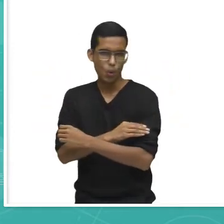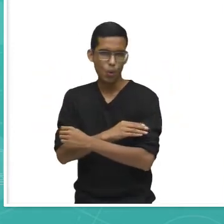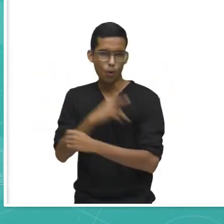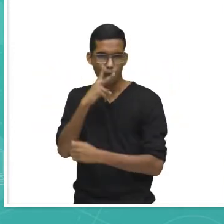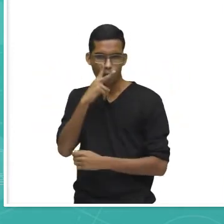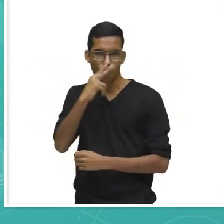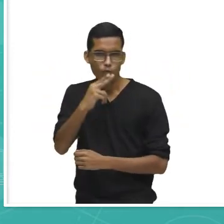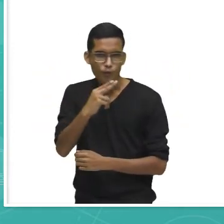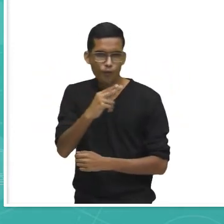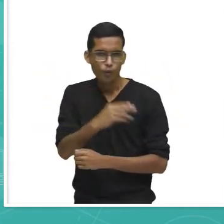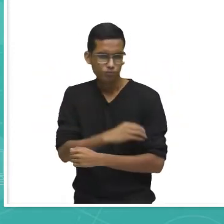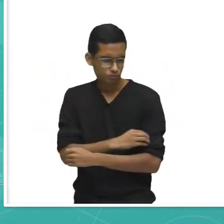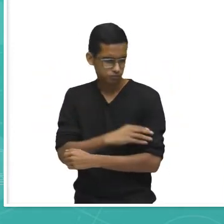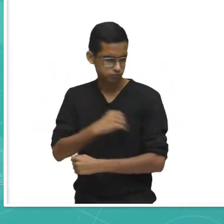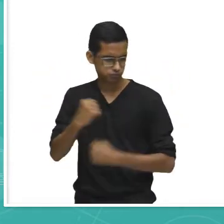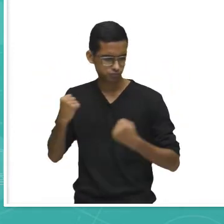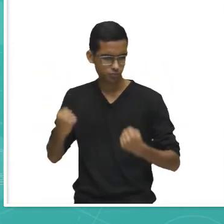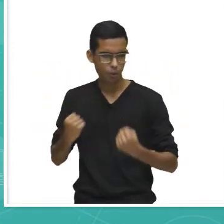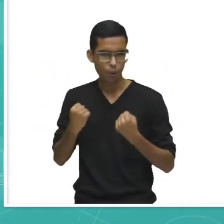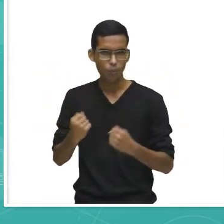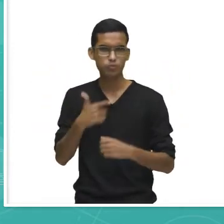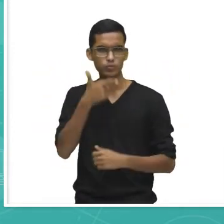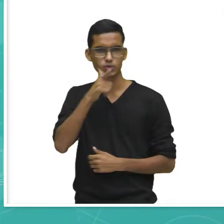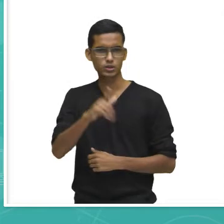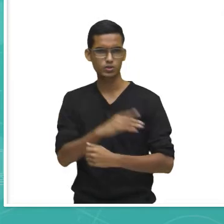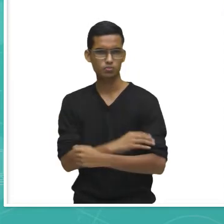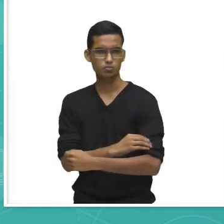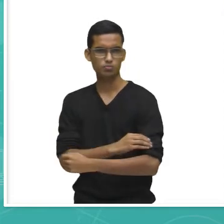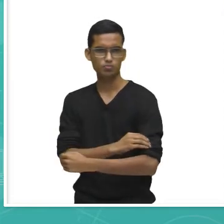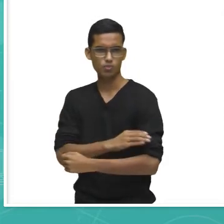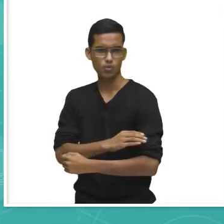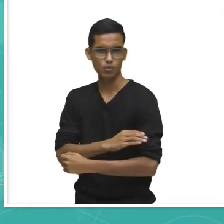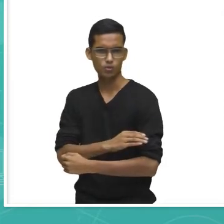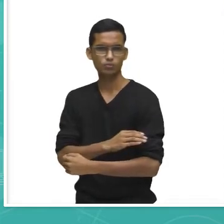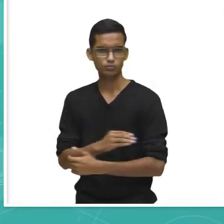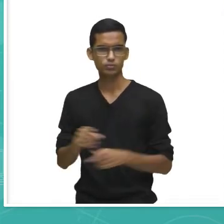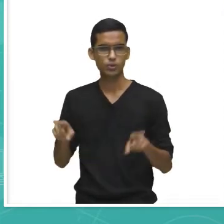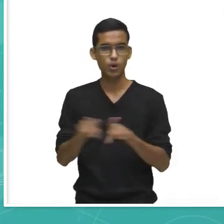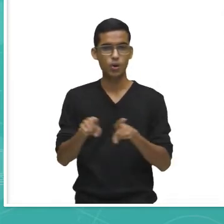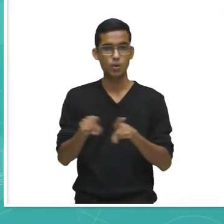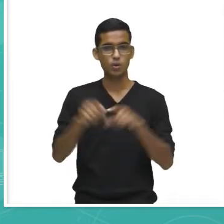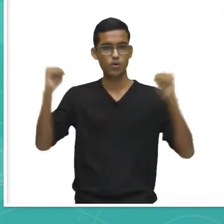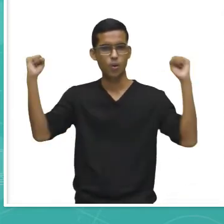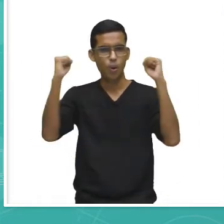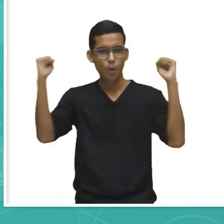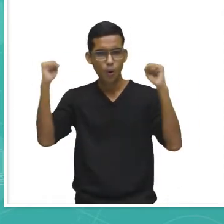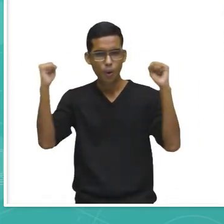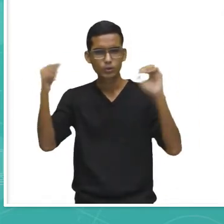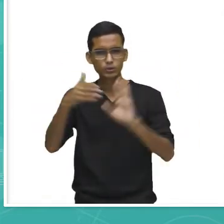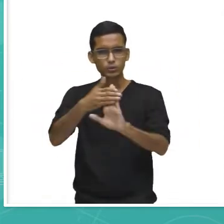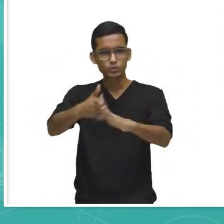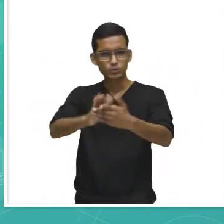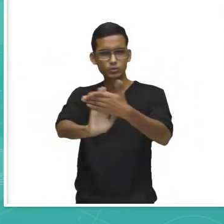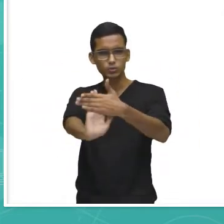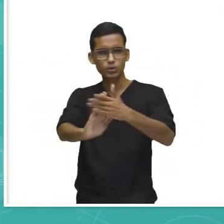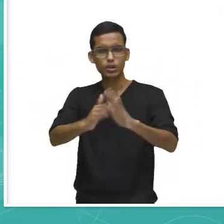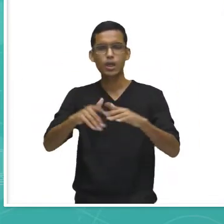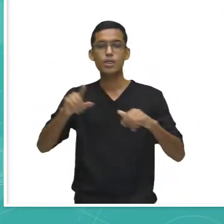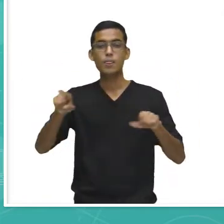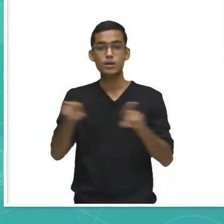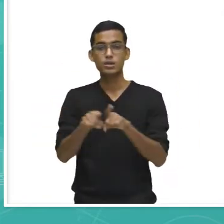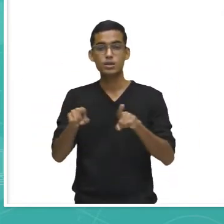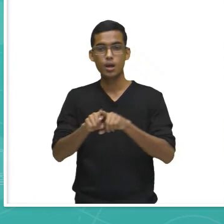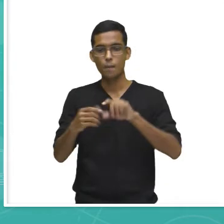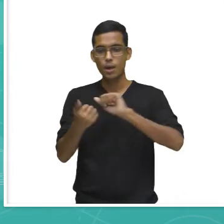postura, o uso da ginástica laboral e a adequação do mobiliário, que seja os móveis que estão ali